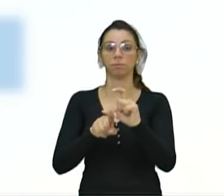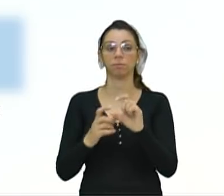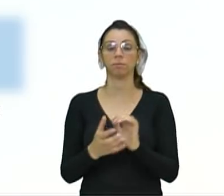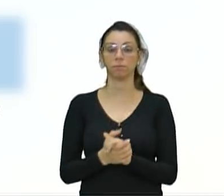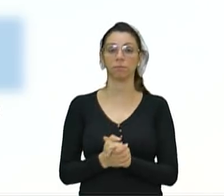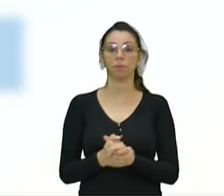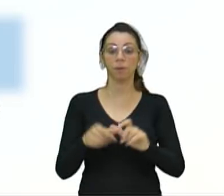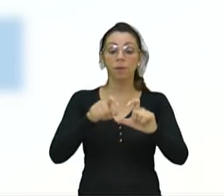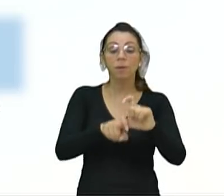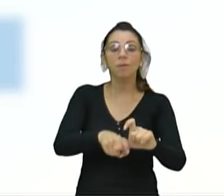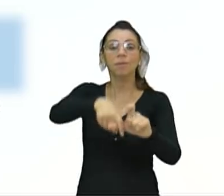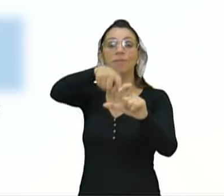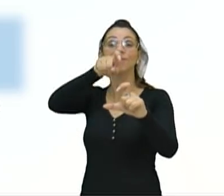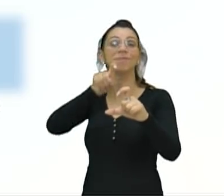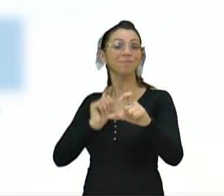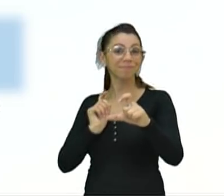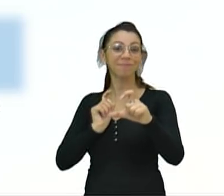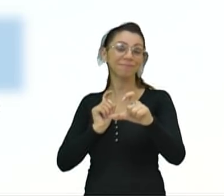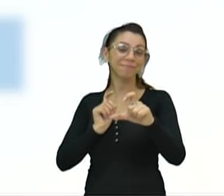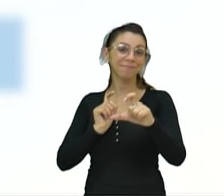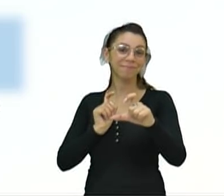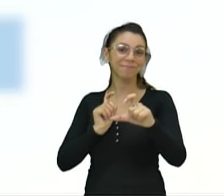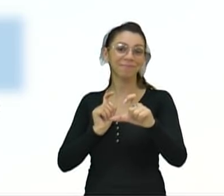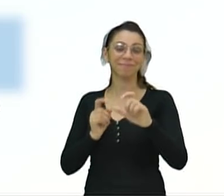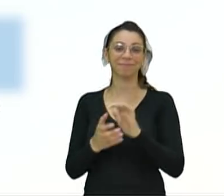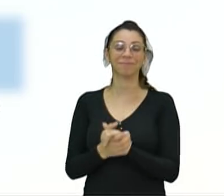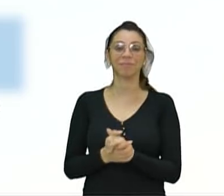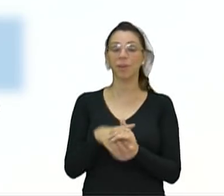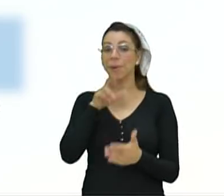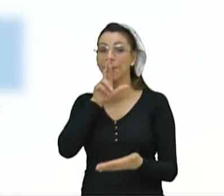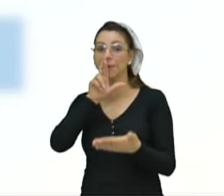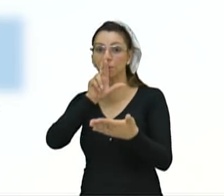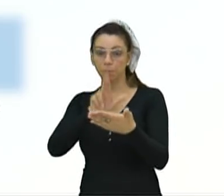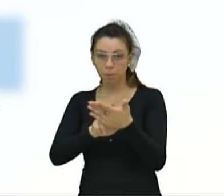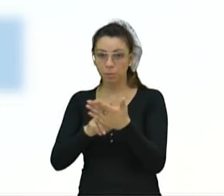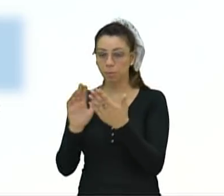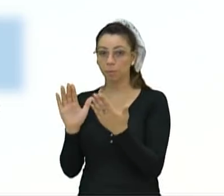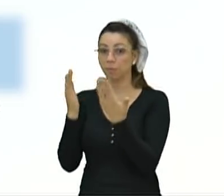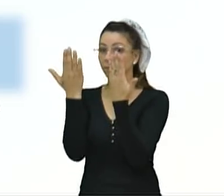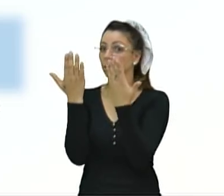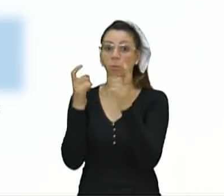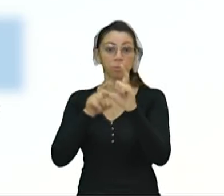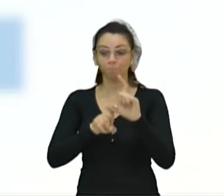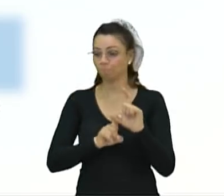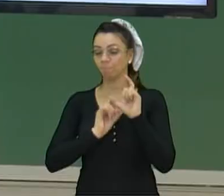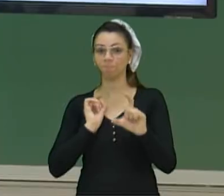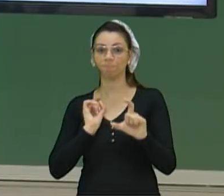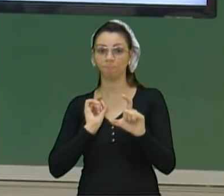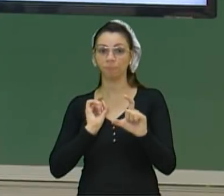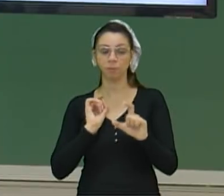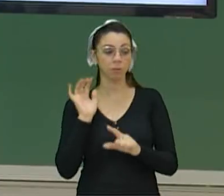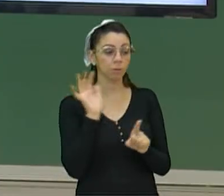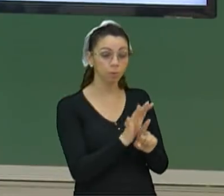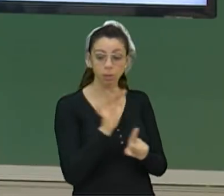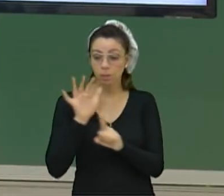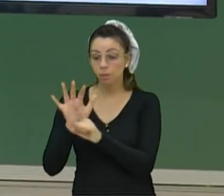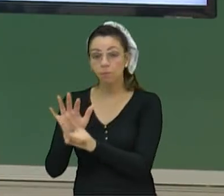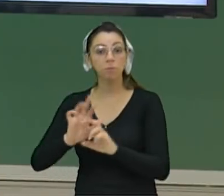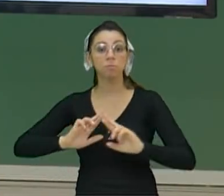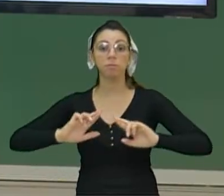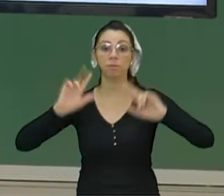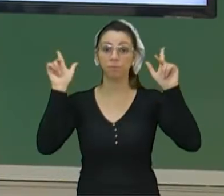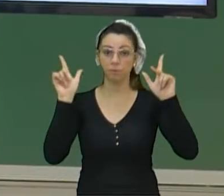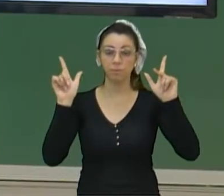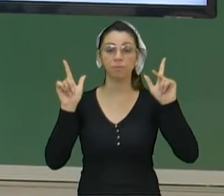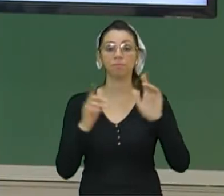são aqueles, né, que independem. No caso, o resultado de um evento não afeta o resultado do outro. Isso nós acabamos de ver.